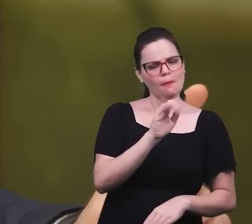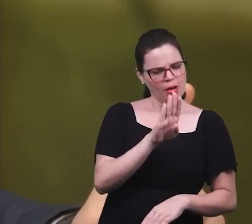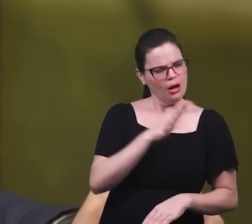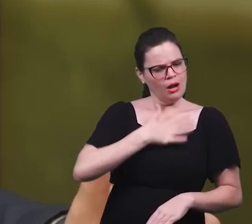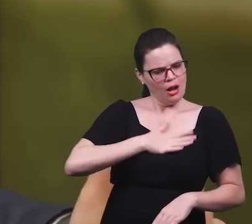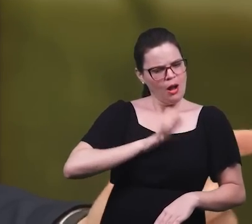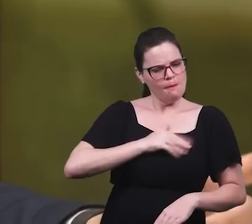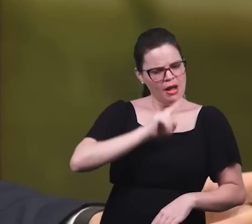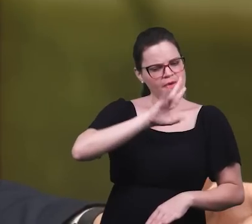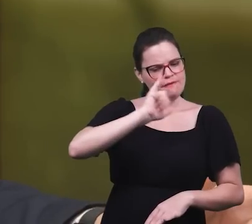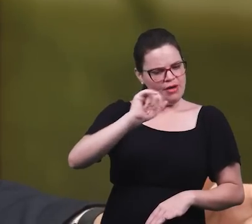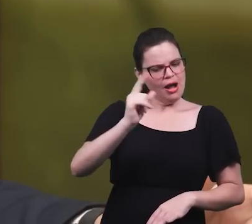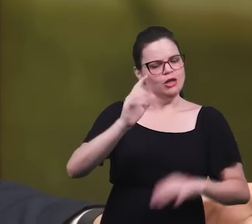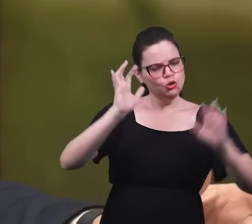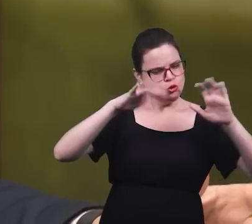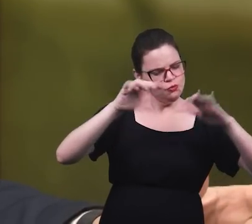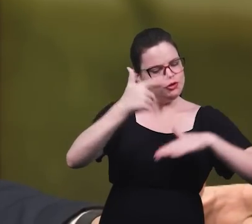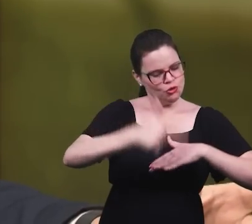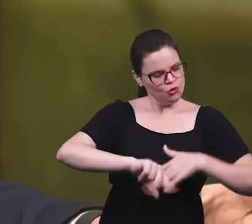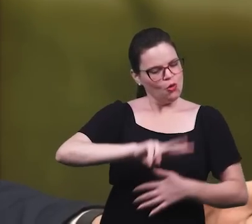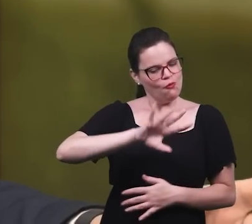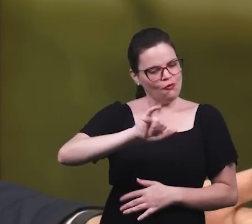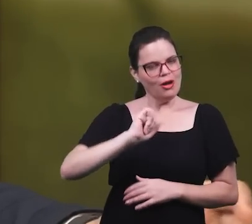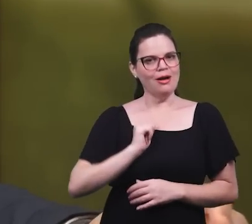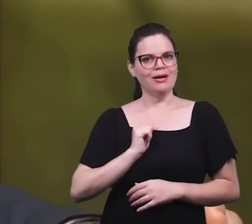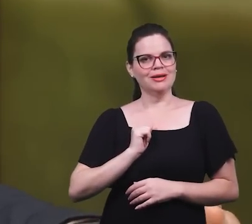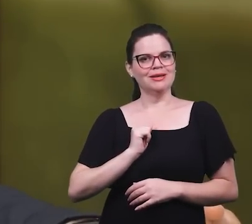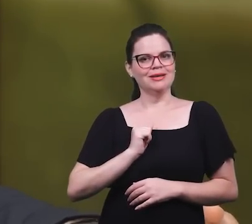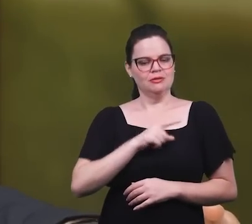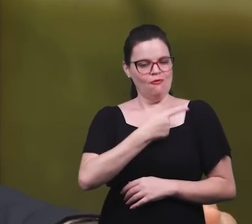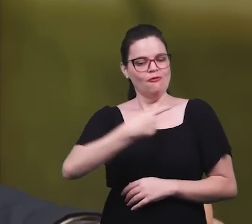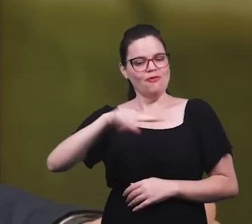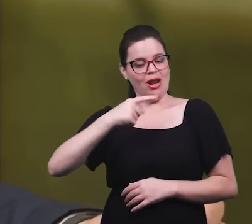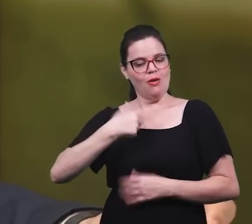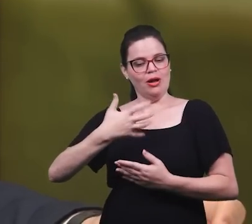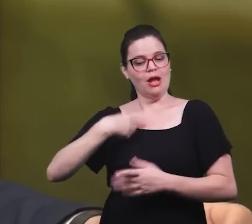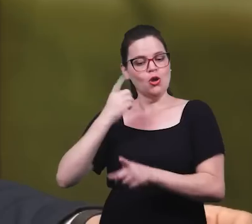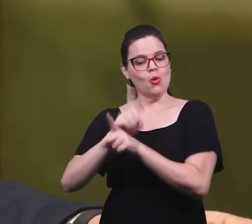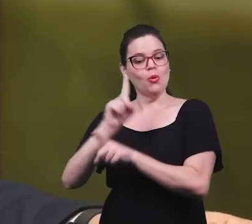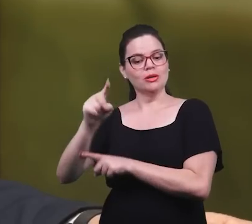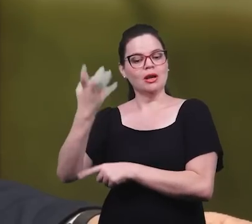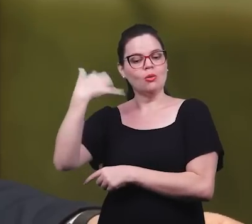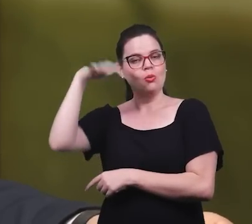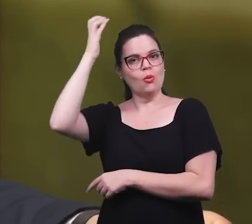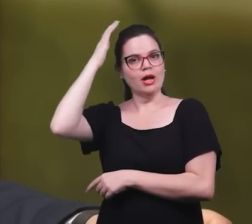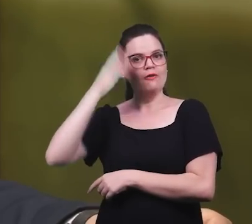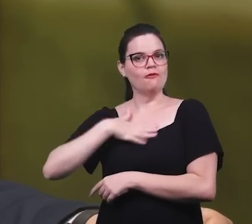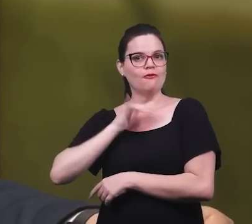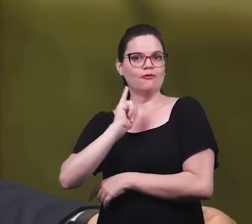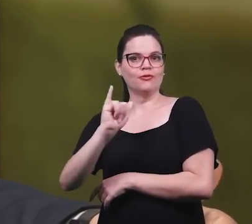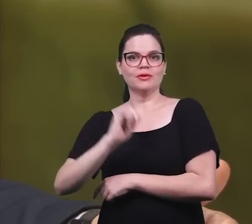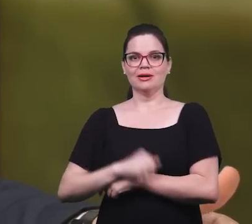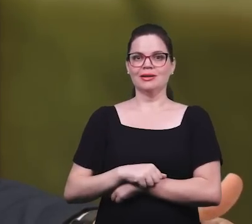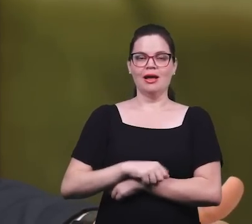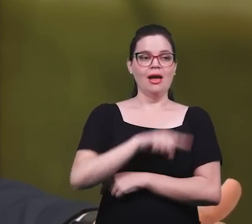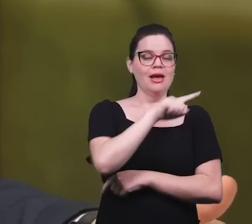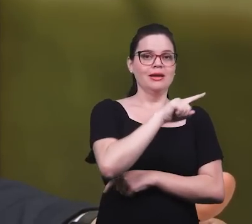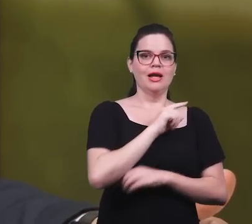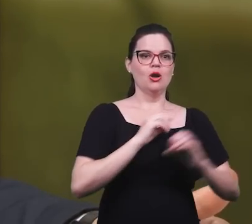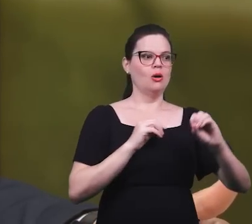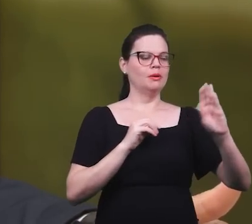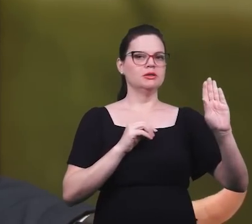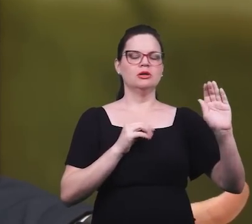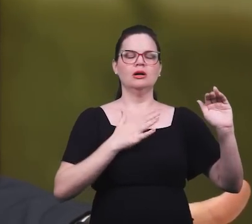o Senhor me disse que vai voltar a chover. Então, a profecia, quando ela nos encontra, ela traz esse acalento ao nosso coração,